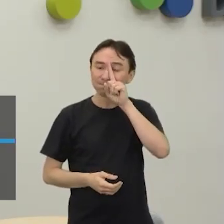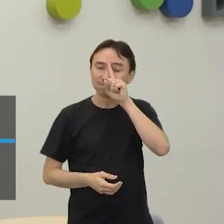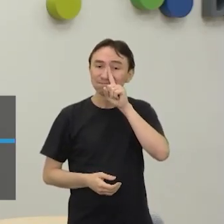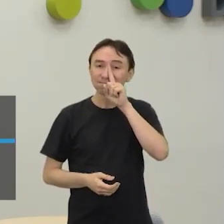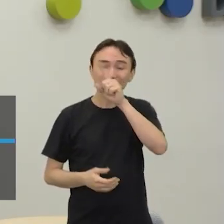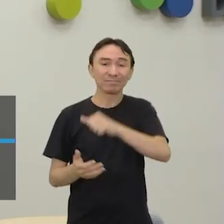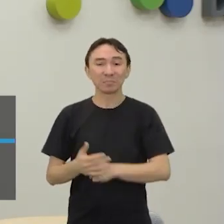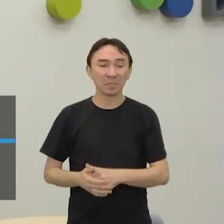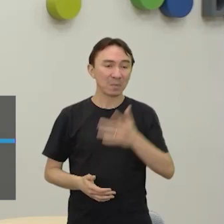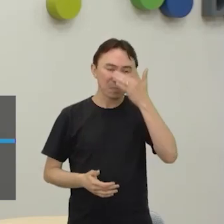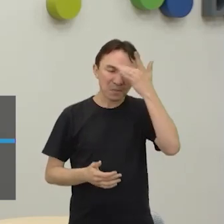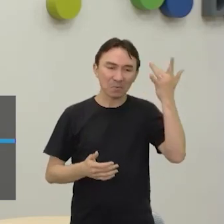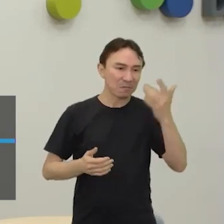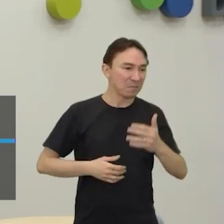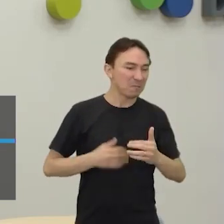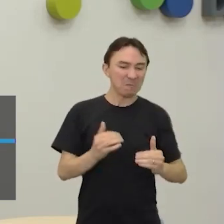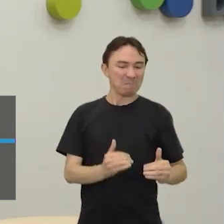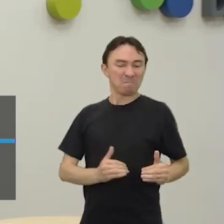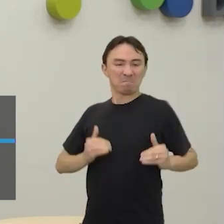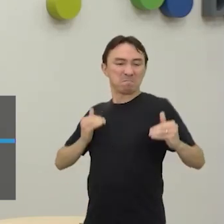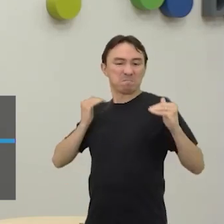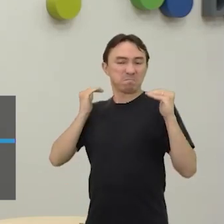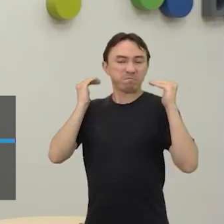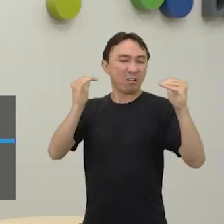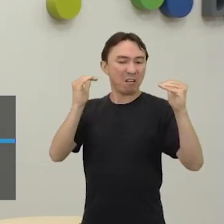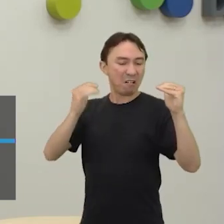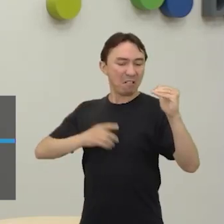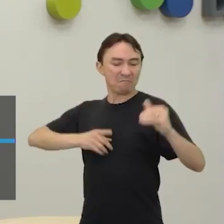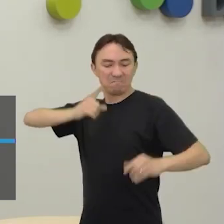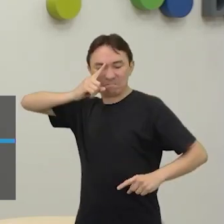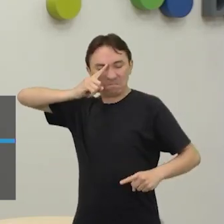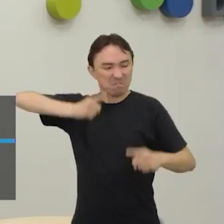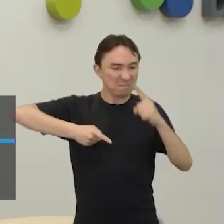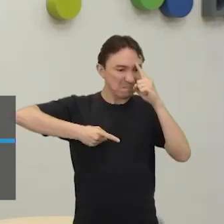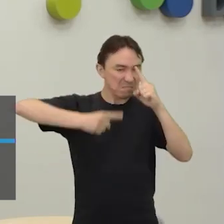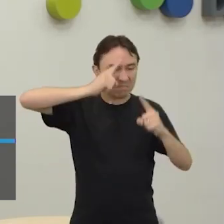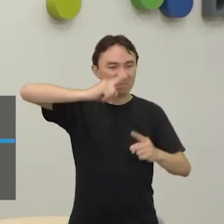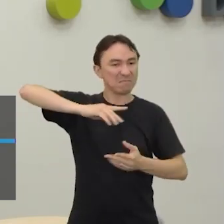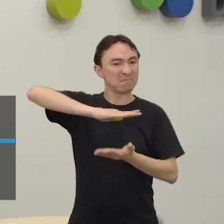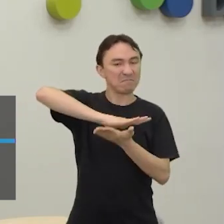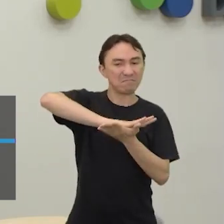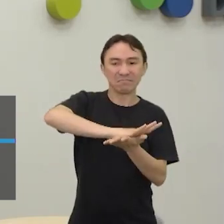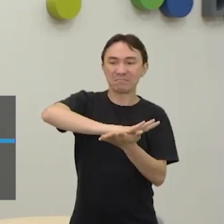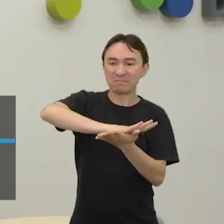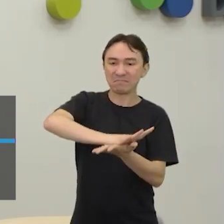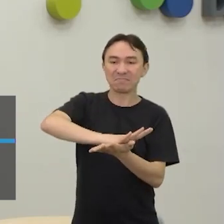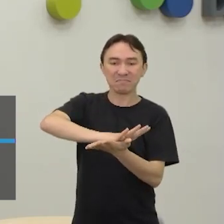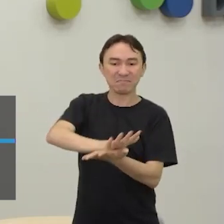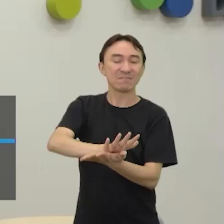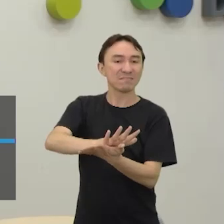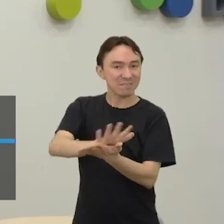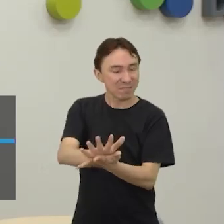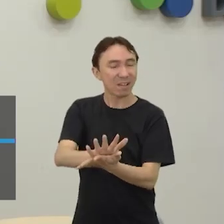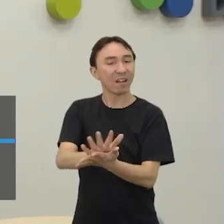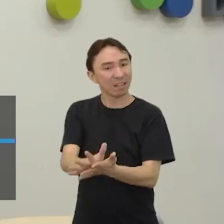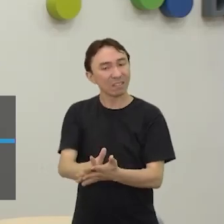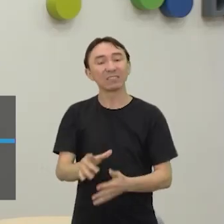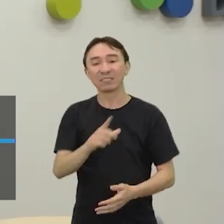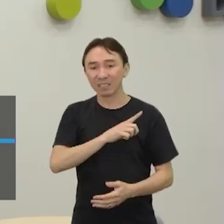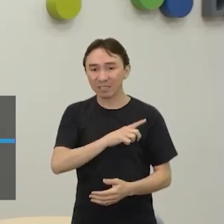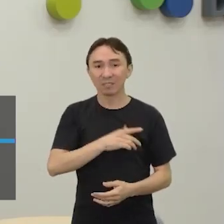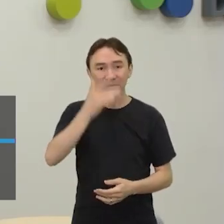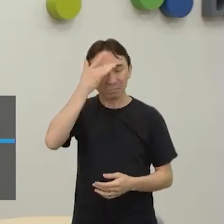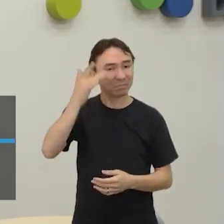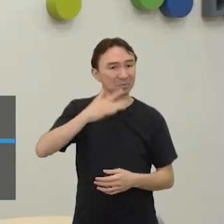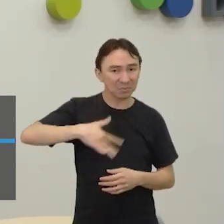sem limitação de poderes, quase sempre, historicamente, isso se comprova, ela acaba violando a